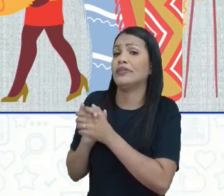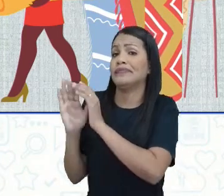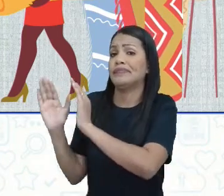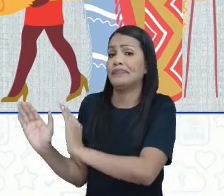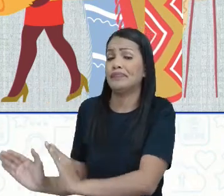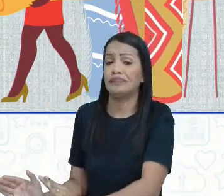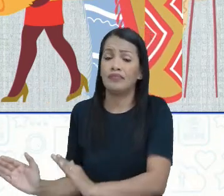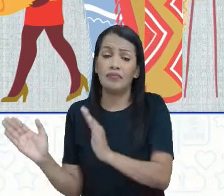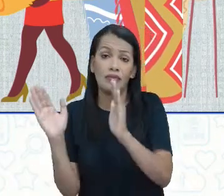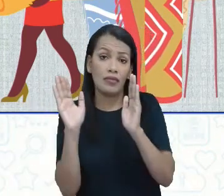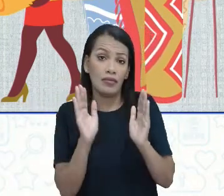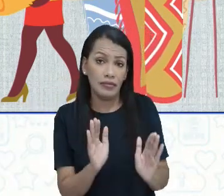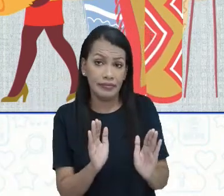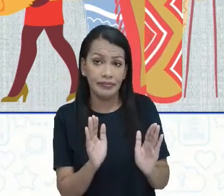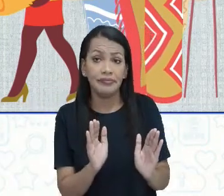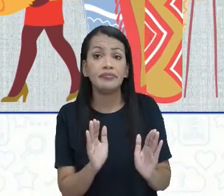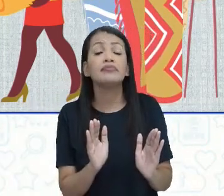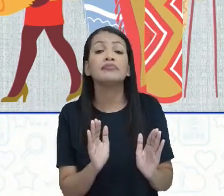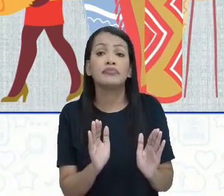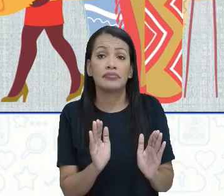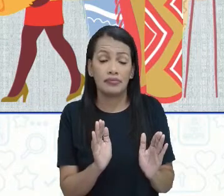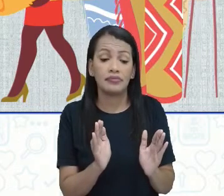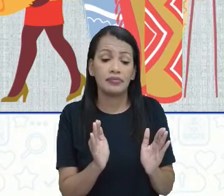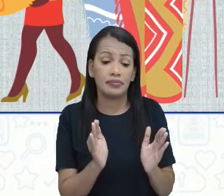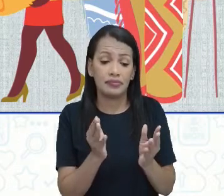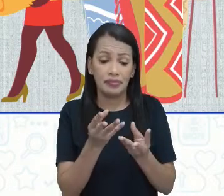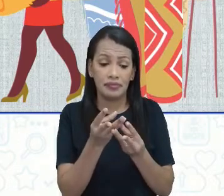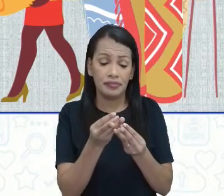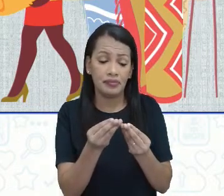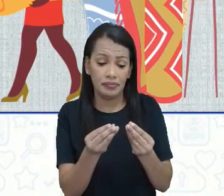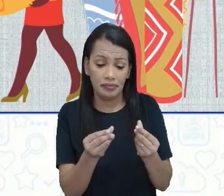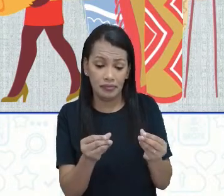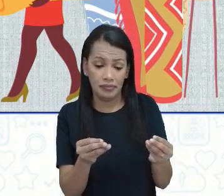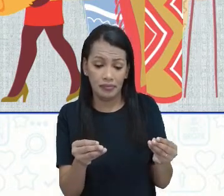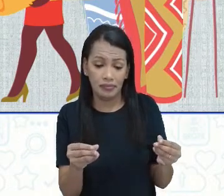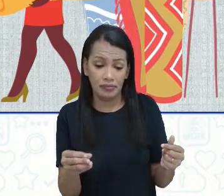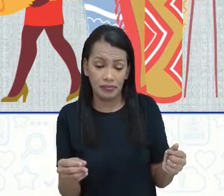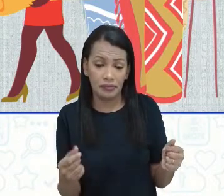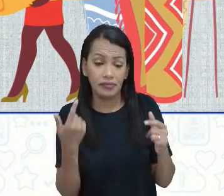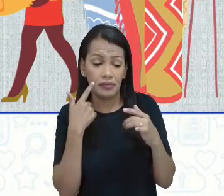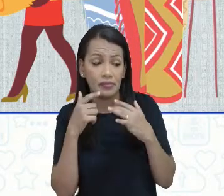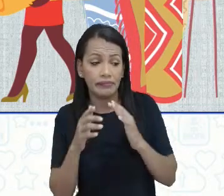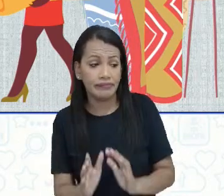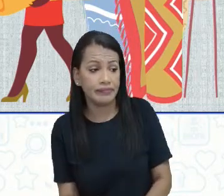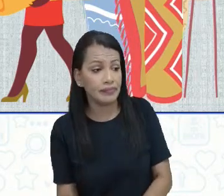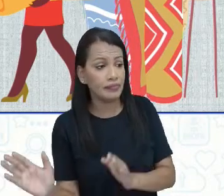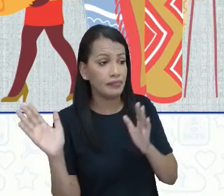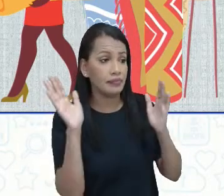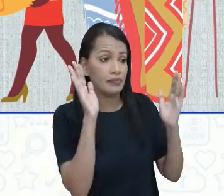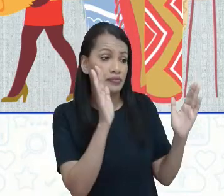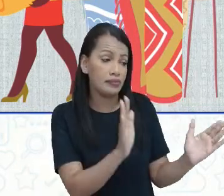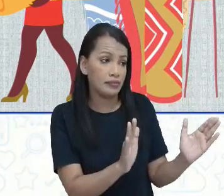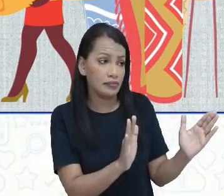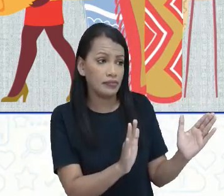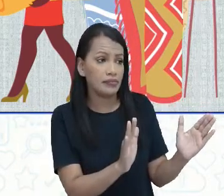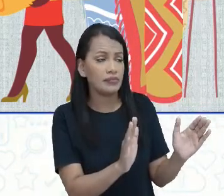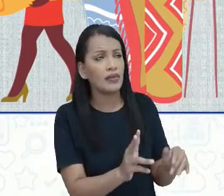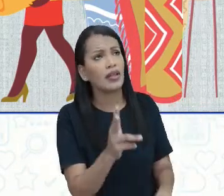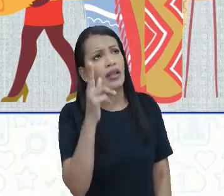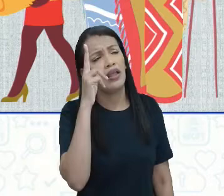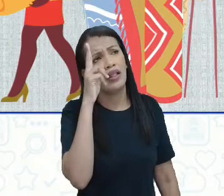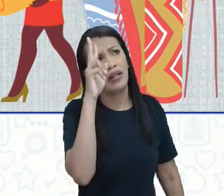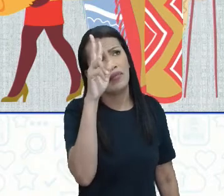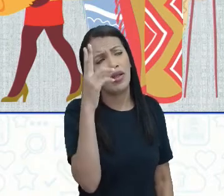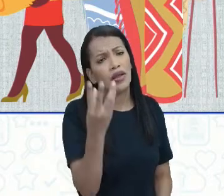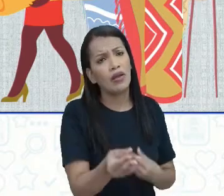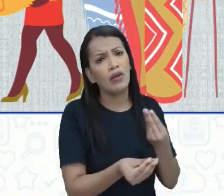para que ela desfez aquilo tudo que ela teceu no começo da narrativa. E depois a gente passasse para um flashback para contar